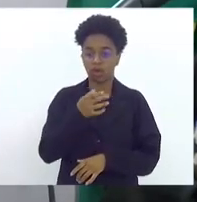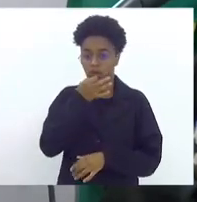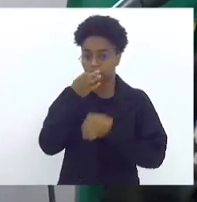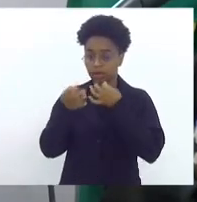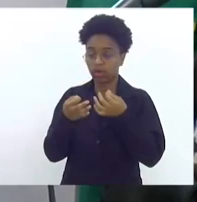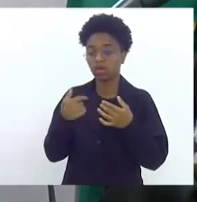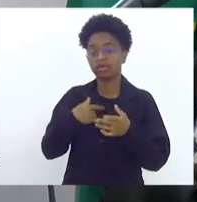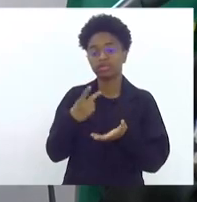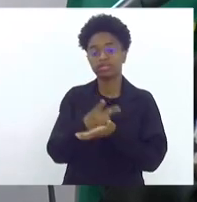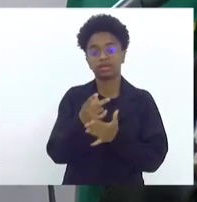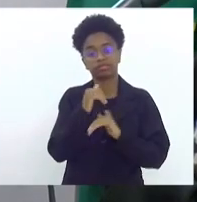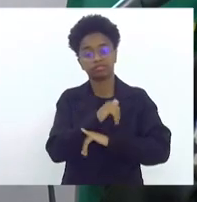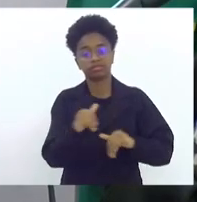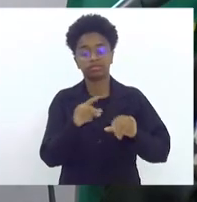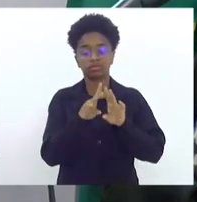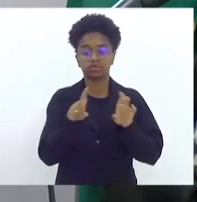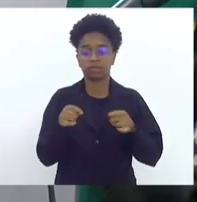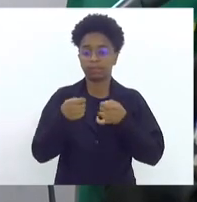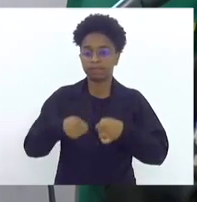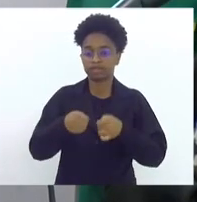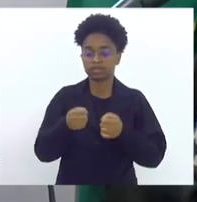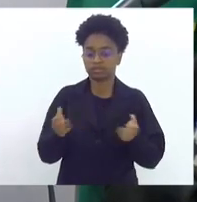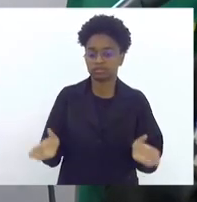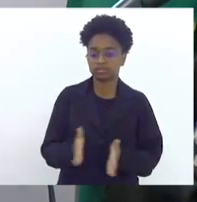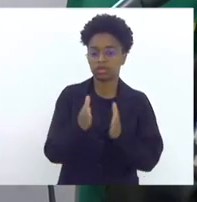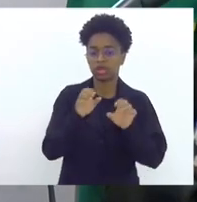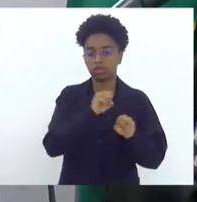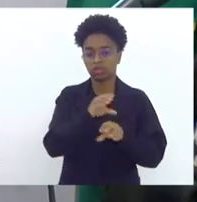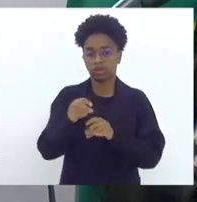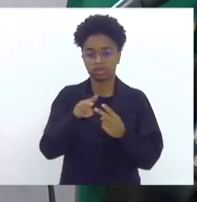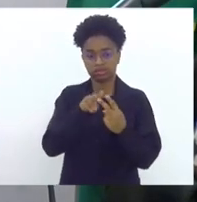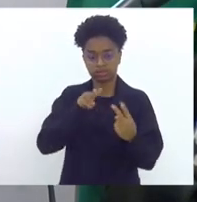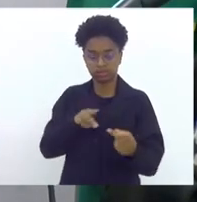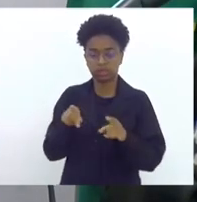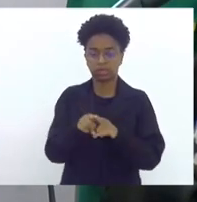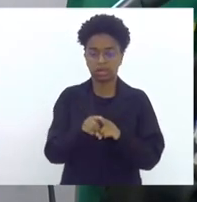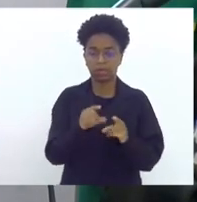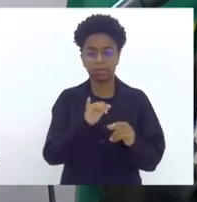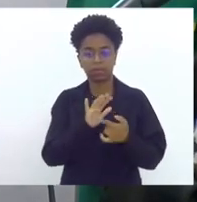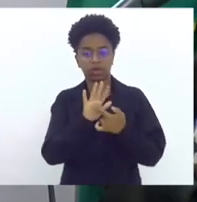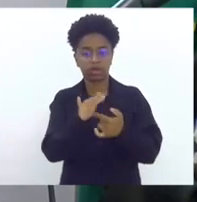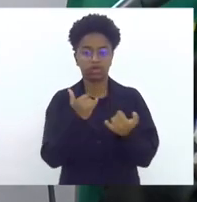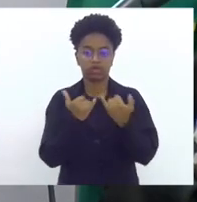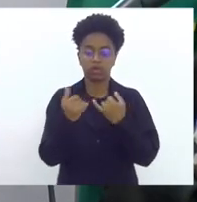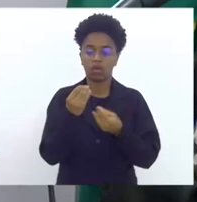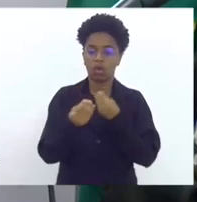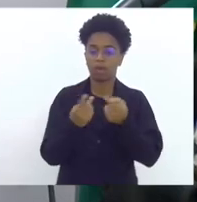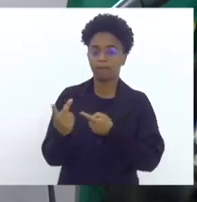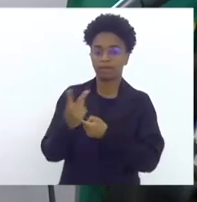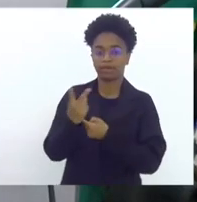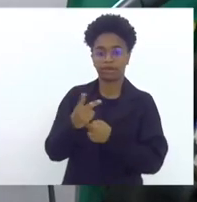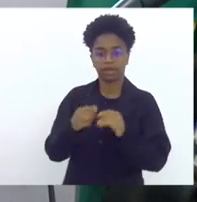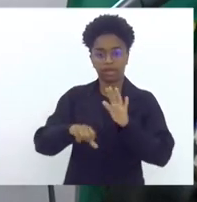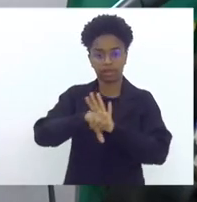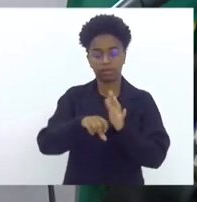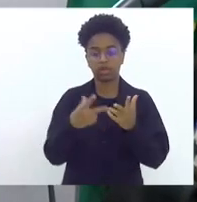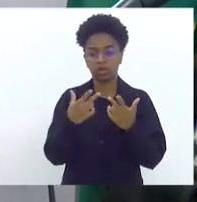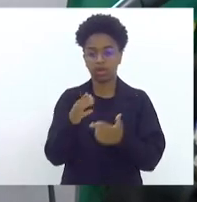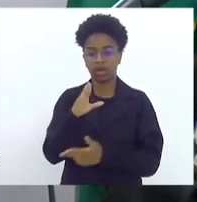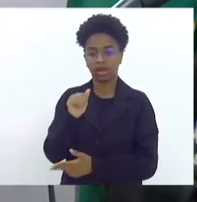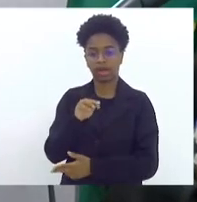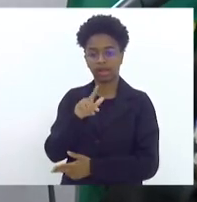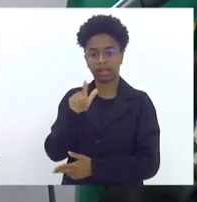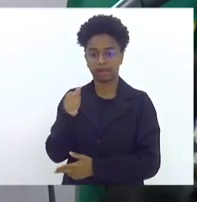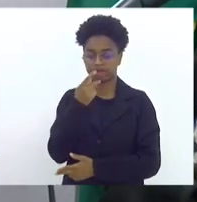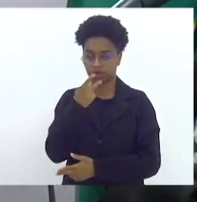alertei aqui para a necessidade de promover a educação digital expandir as informações de como se proteger de crime como falou a doutora Carla aqui que é a prevenção